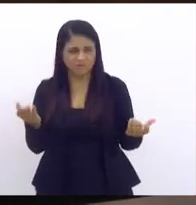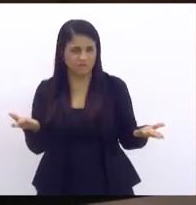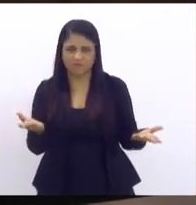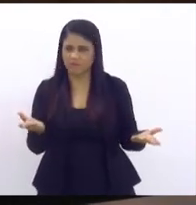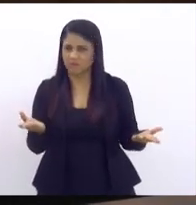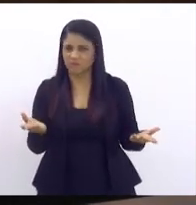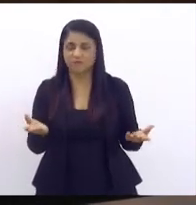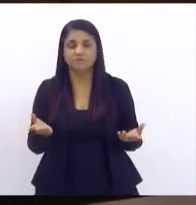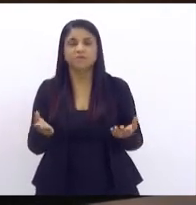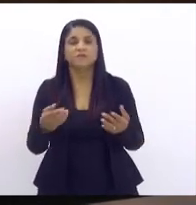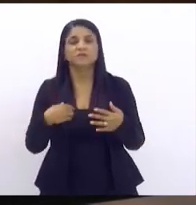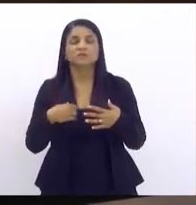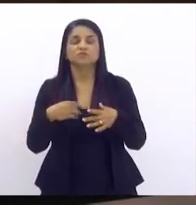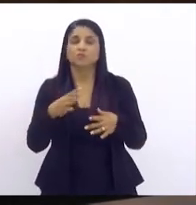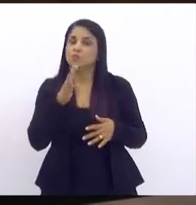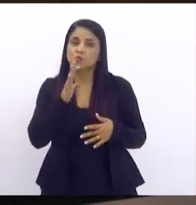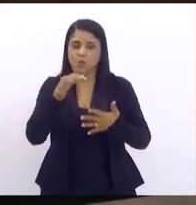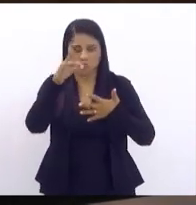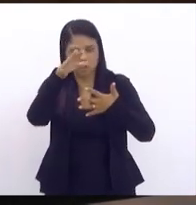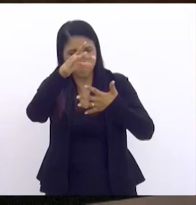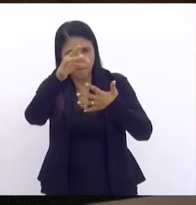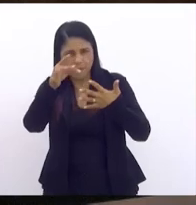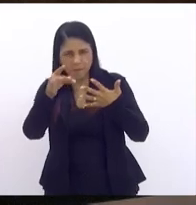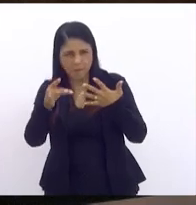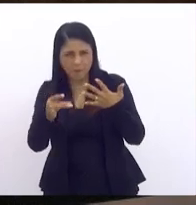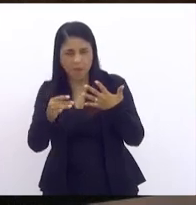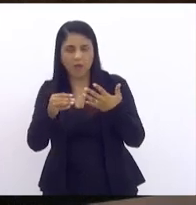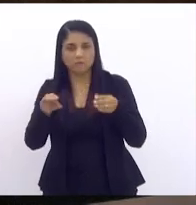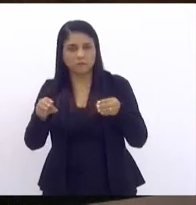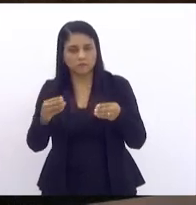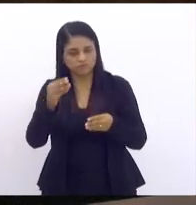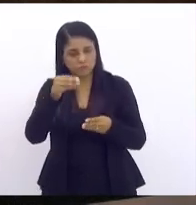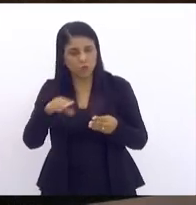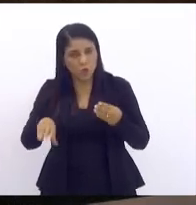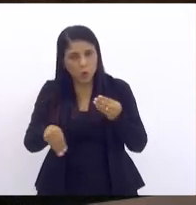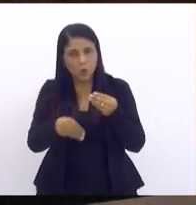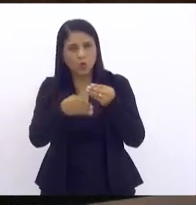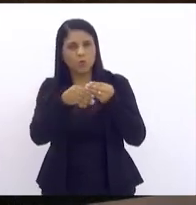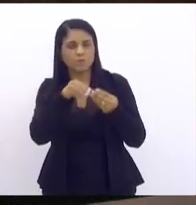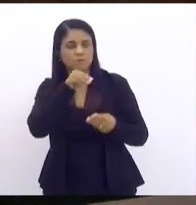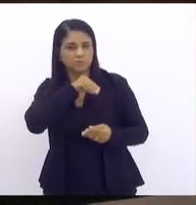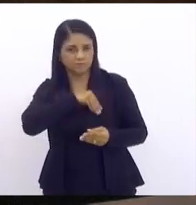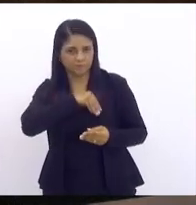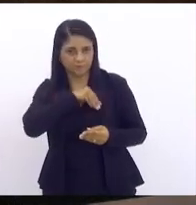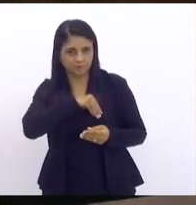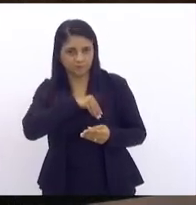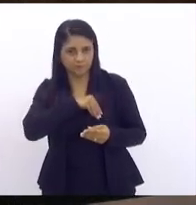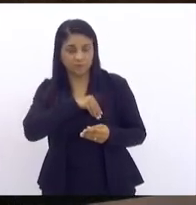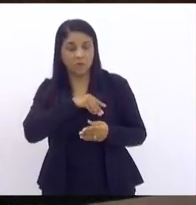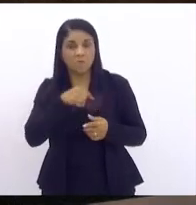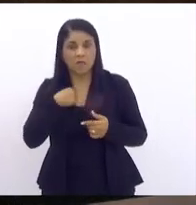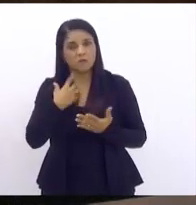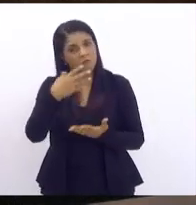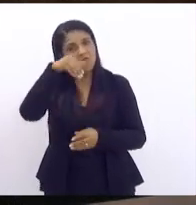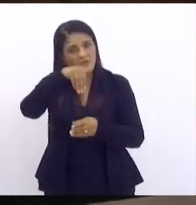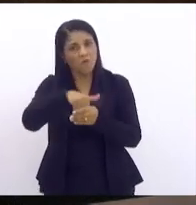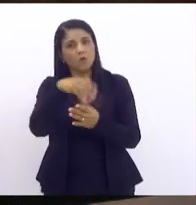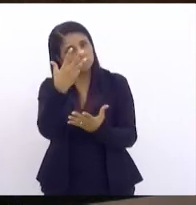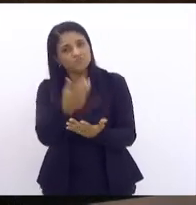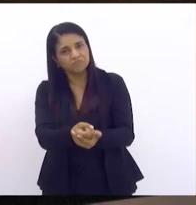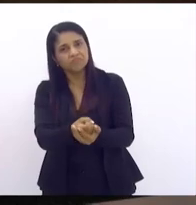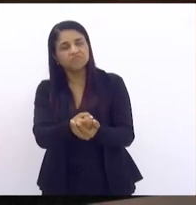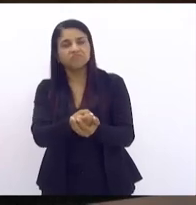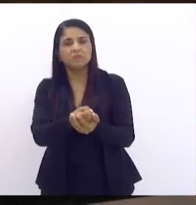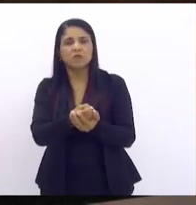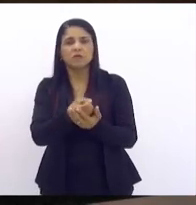detalhe dessa gratificação das unidades operacionais, eu vou votar favorável e vejo com